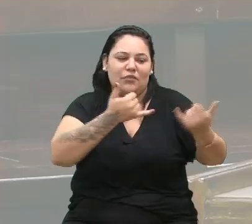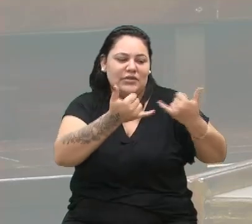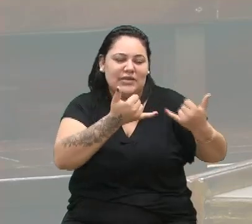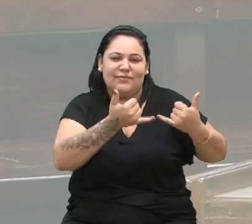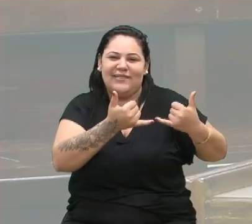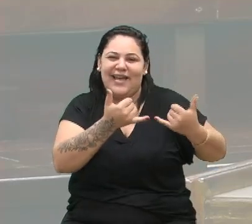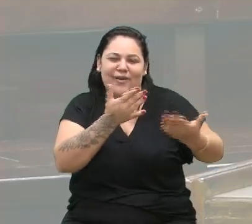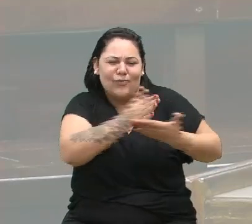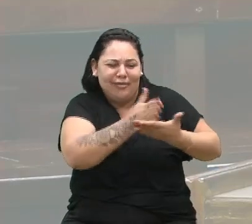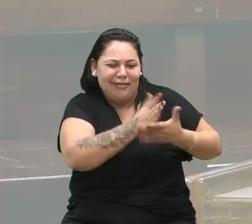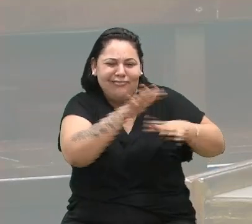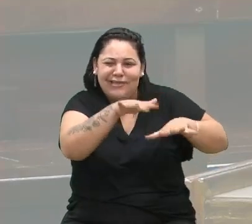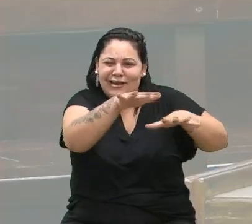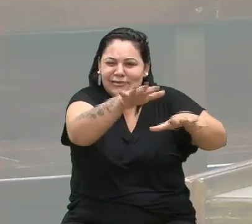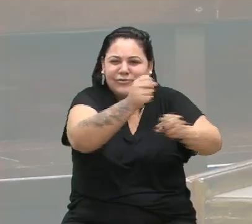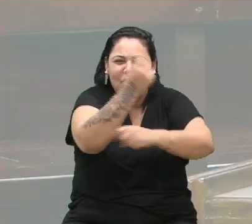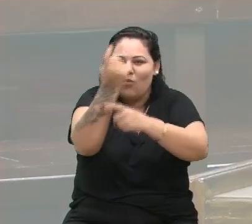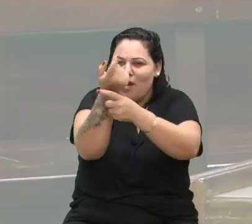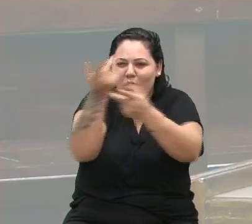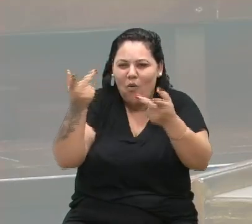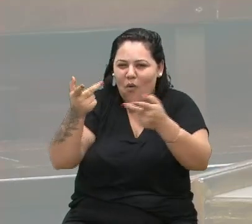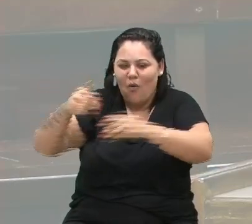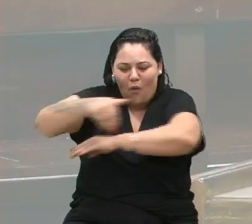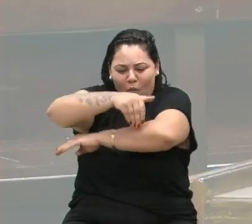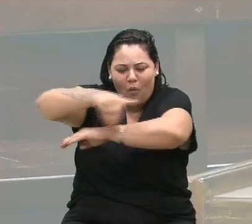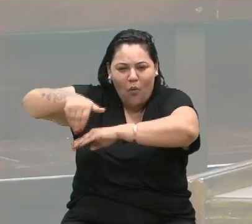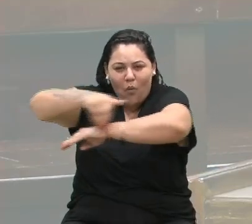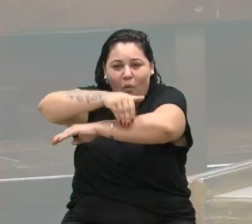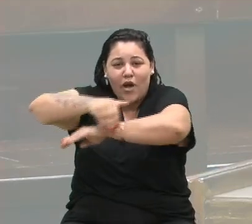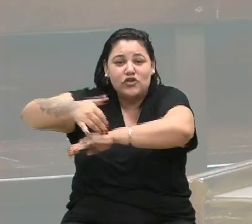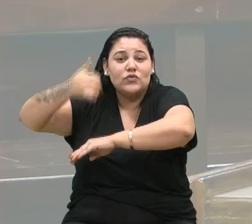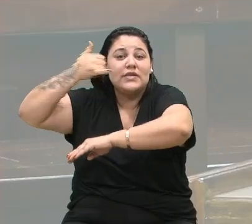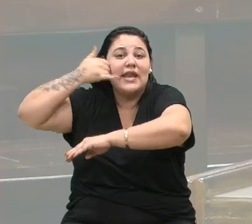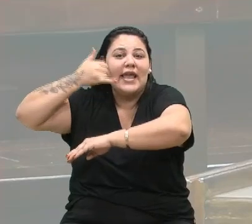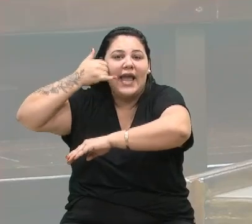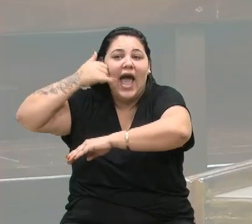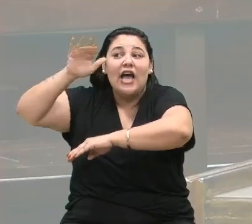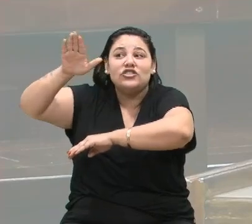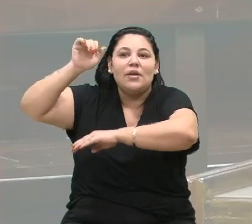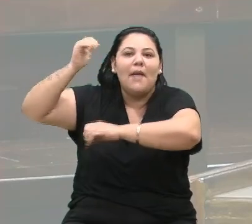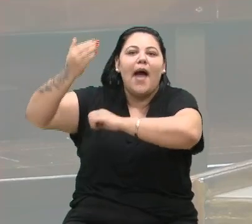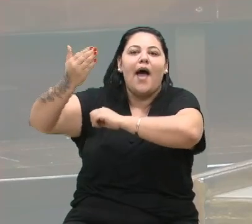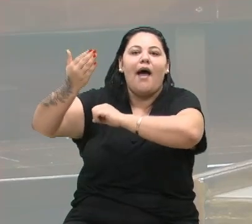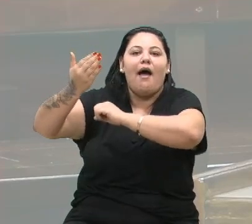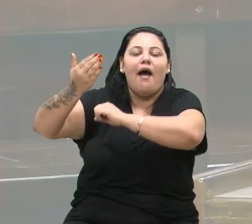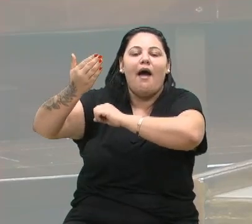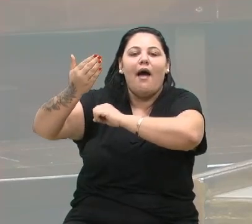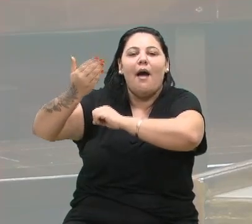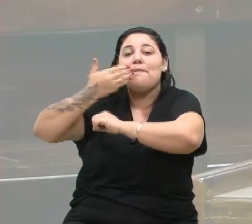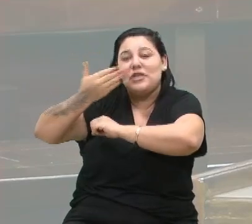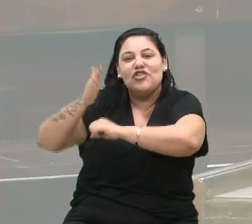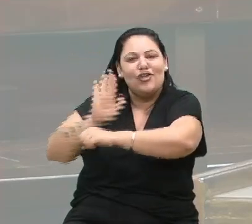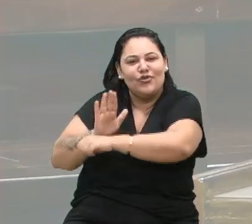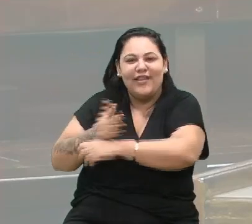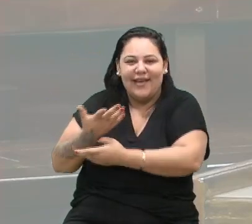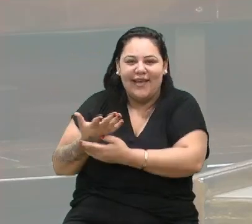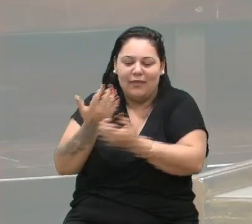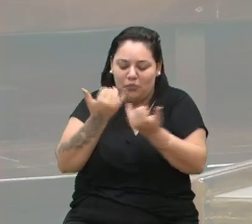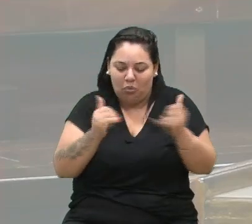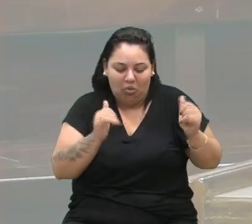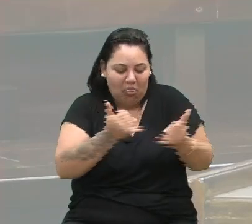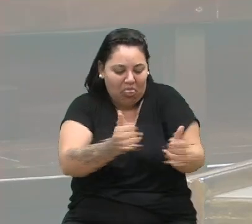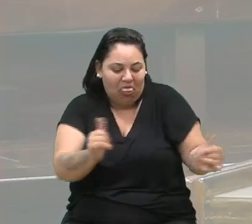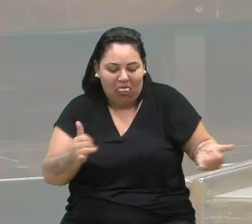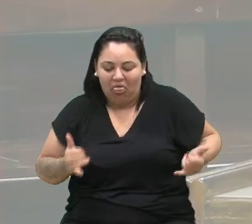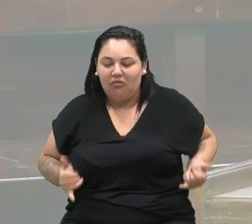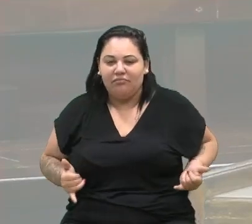ligar para essa equipe para nós conseguir dar uma solução a esses fios que estão no chão e fios sobrando aí nos postos de Caxias do